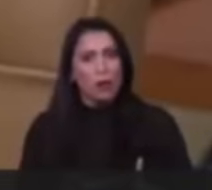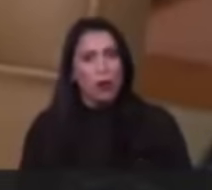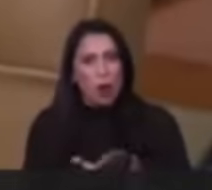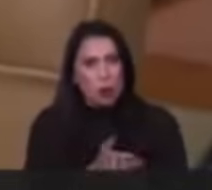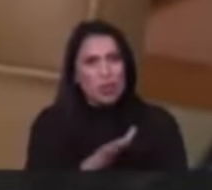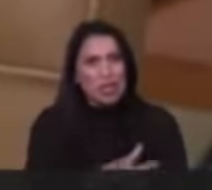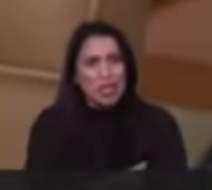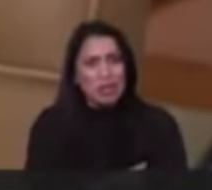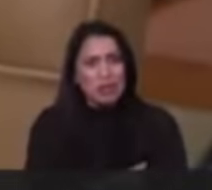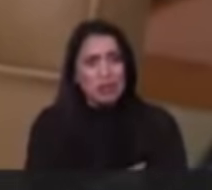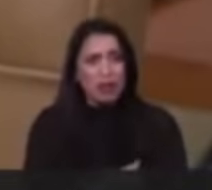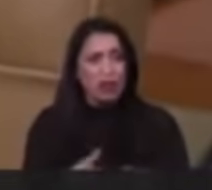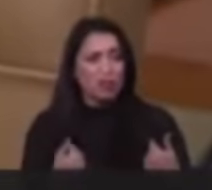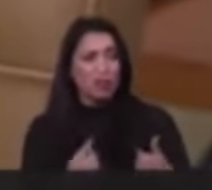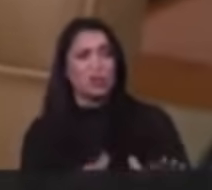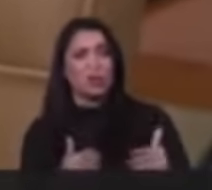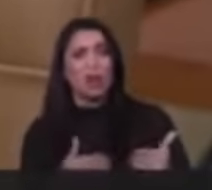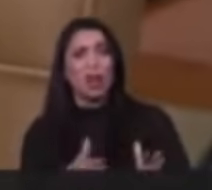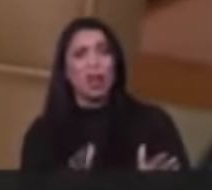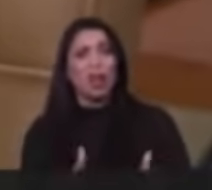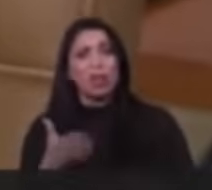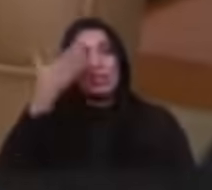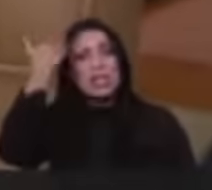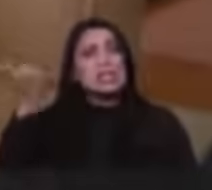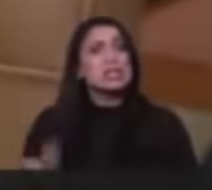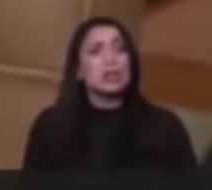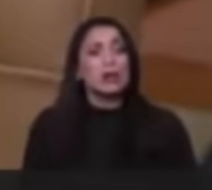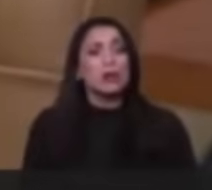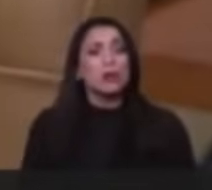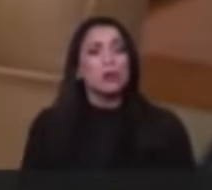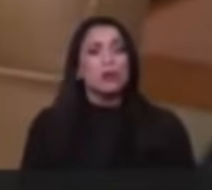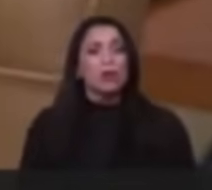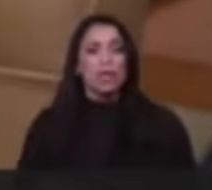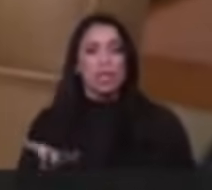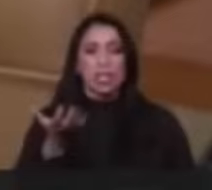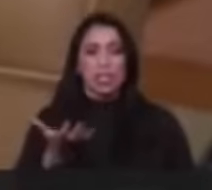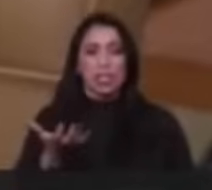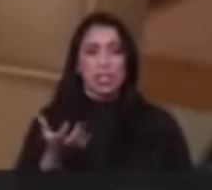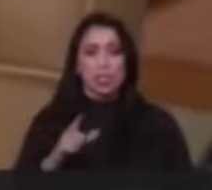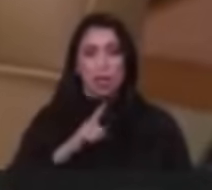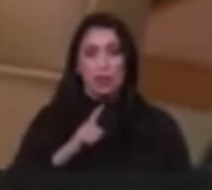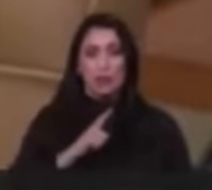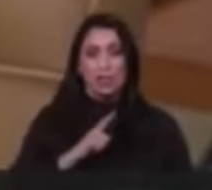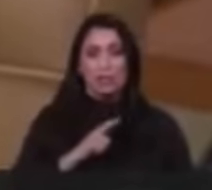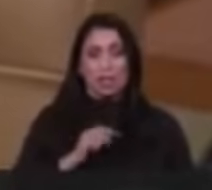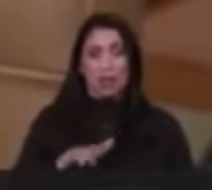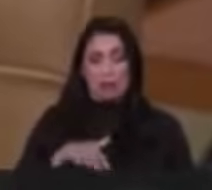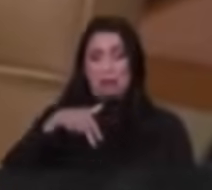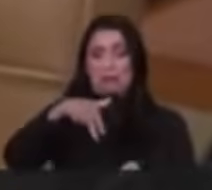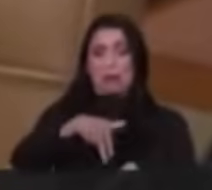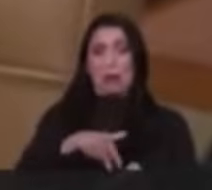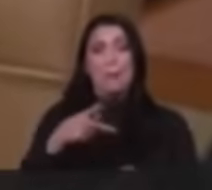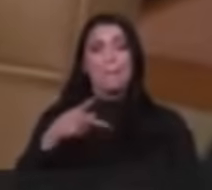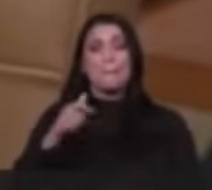processo e querer fazer uma média com os patriotas.